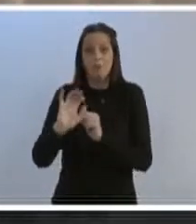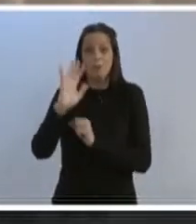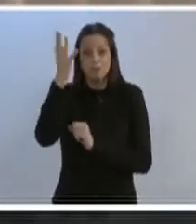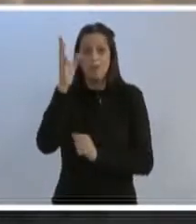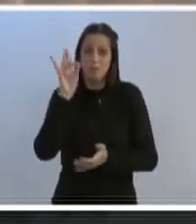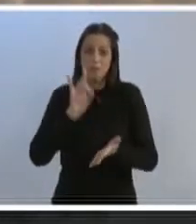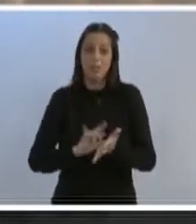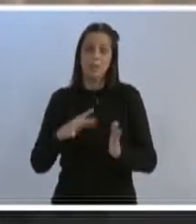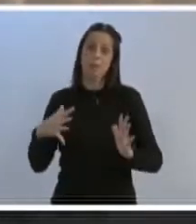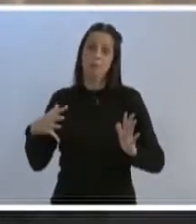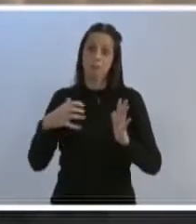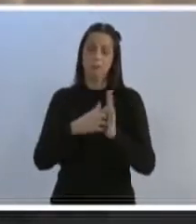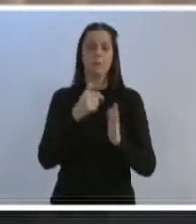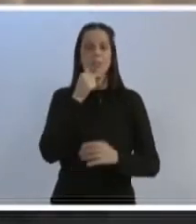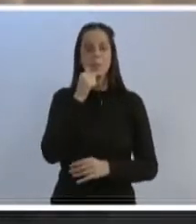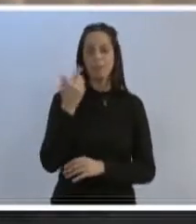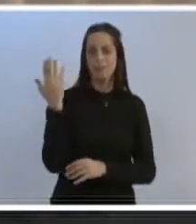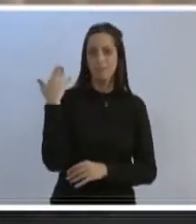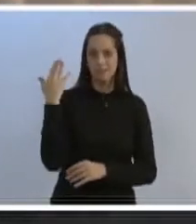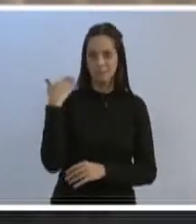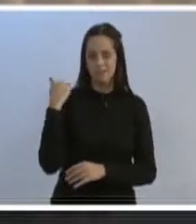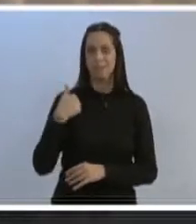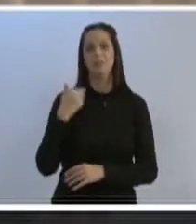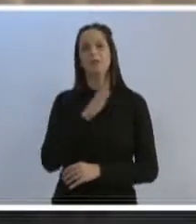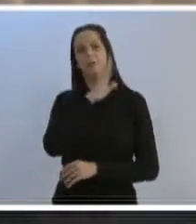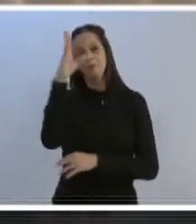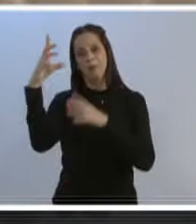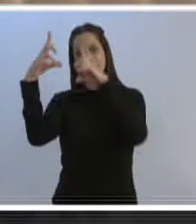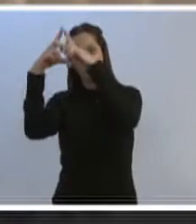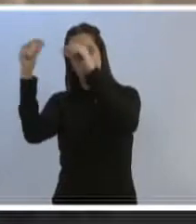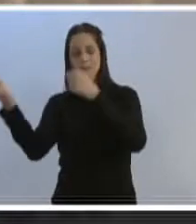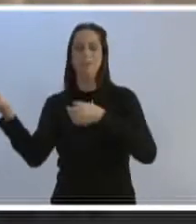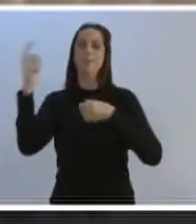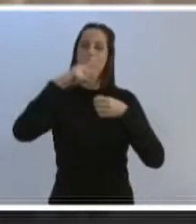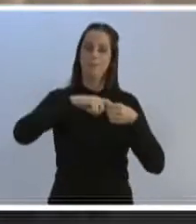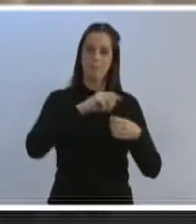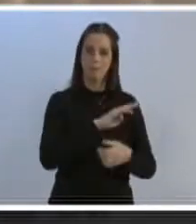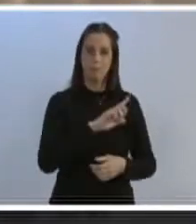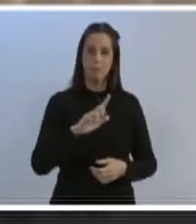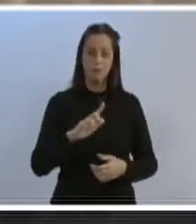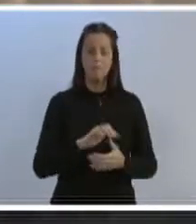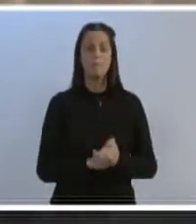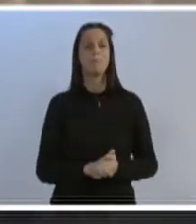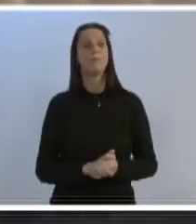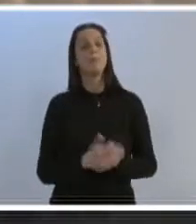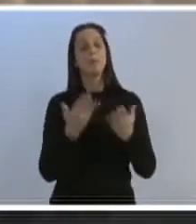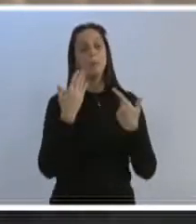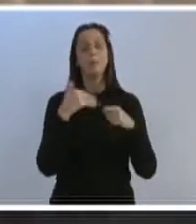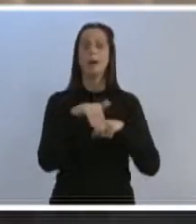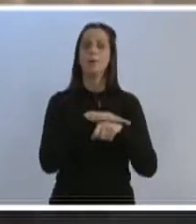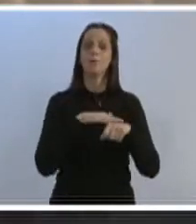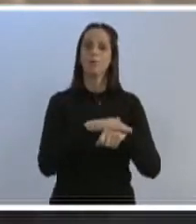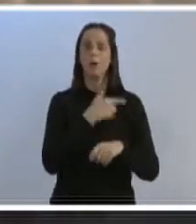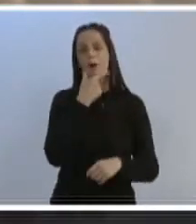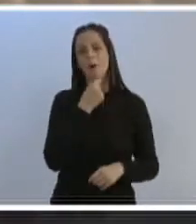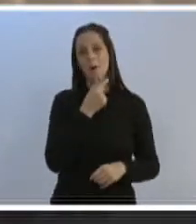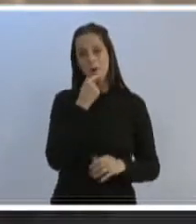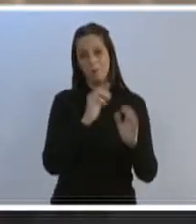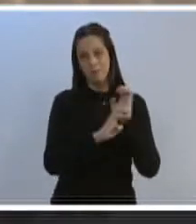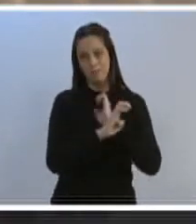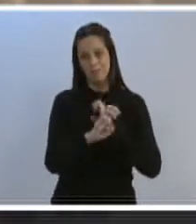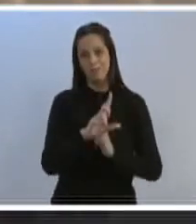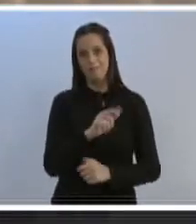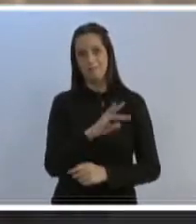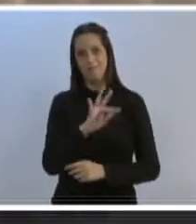semana passada assim que voltei de de brasília eu estive conversando com o gênero leite ele me passou essa